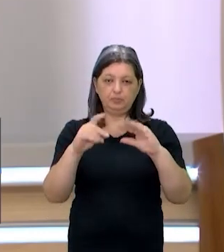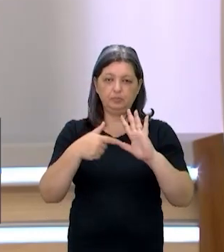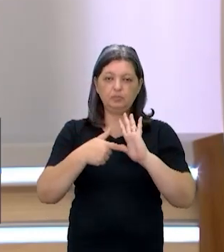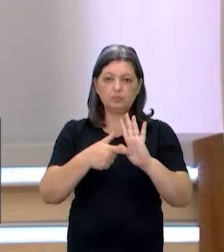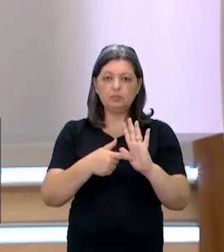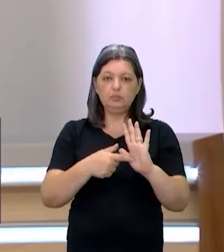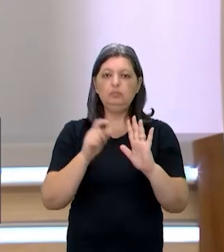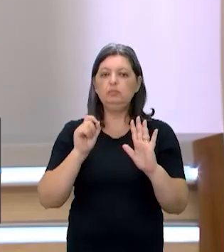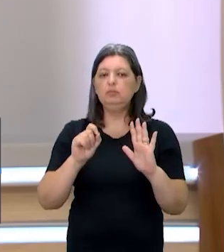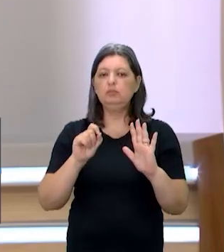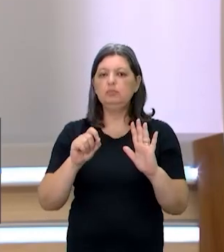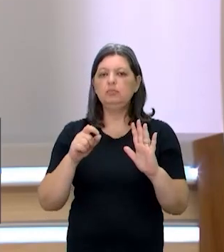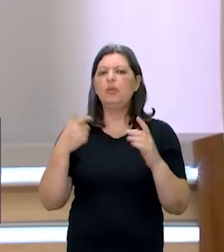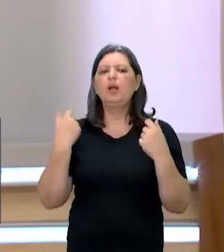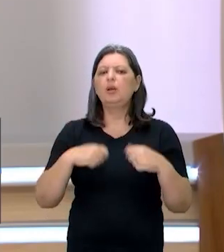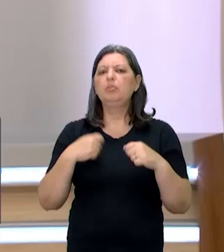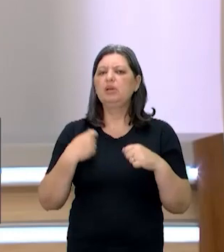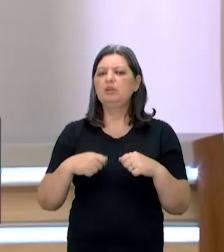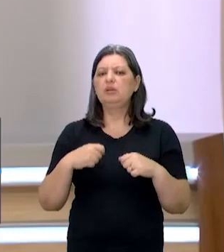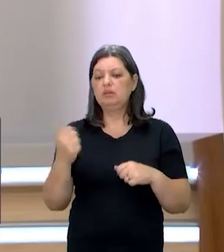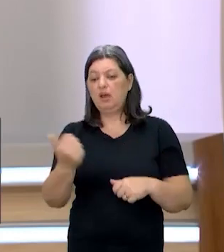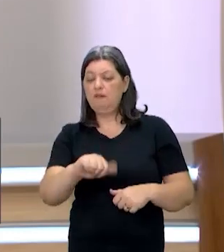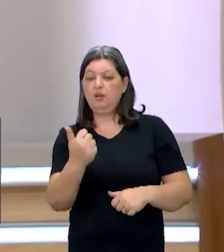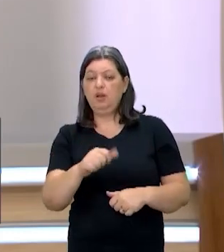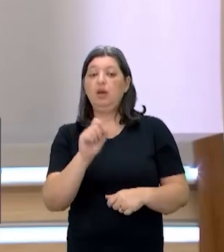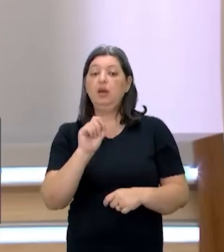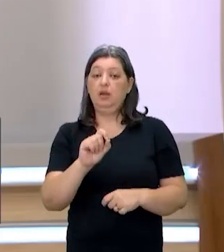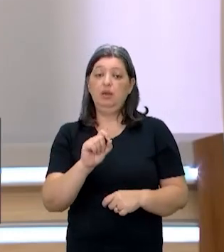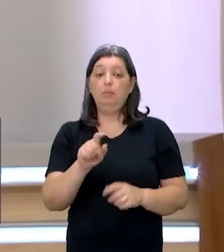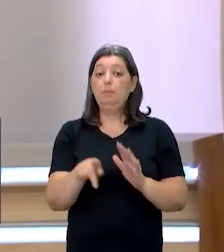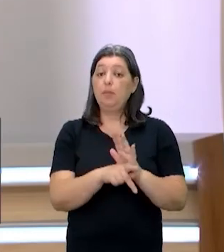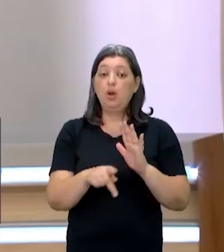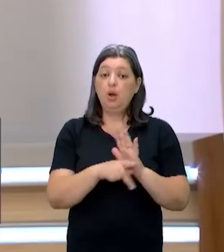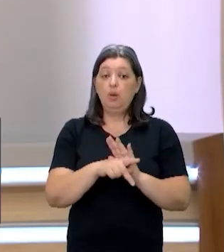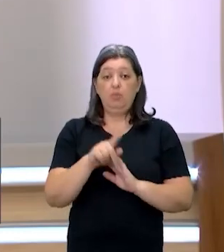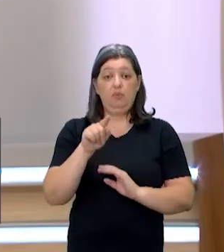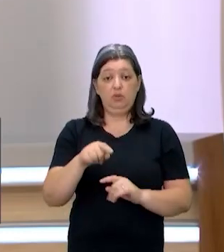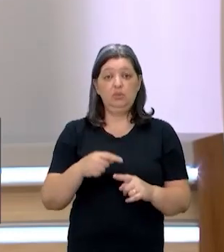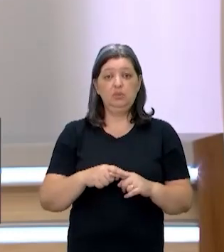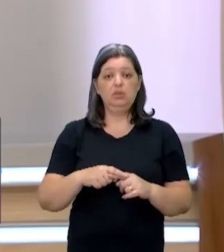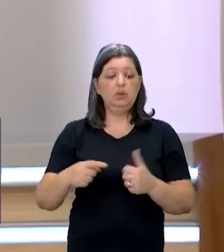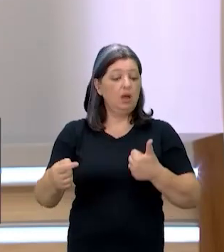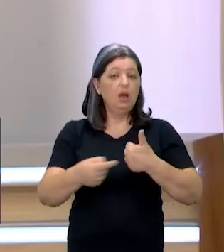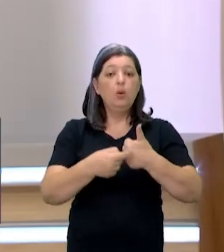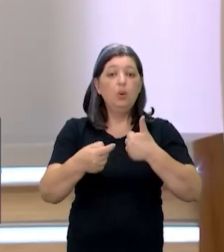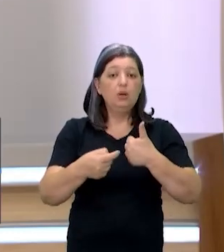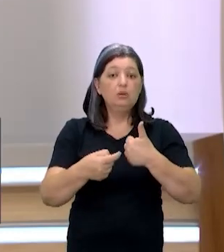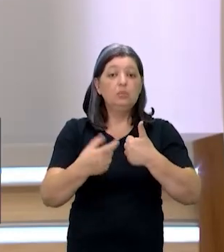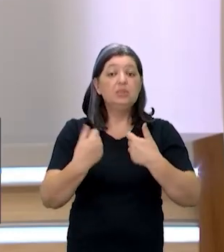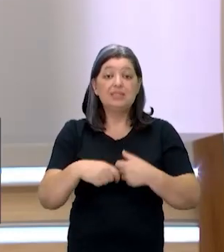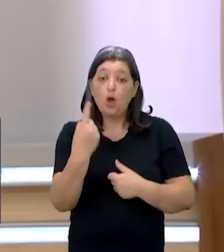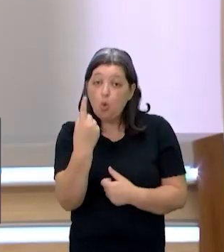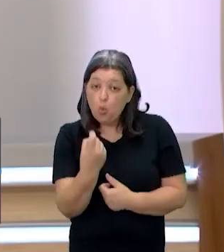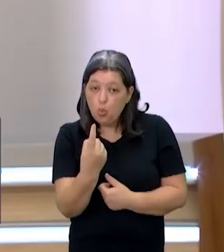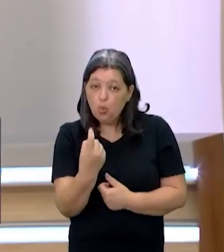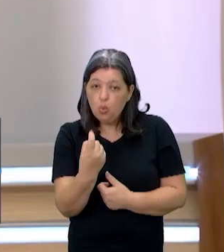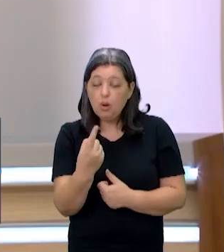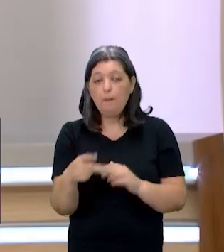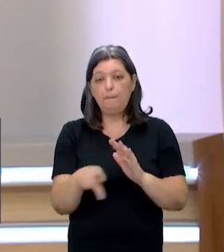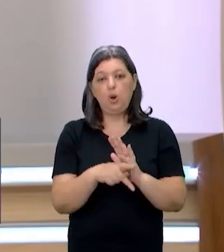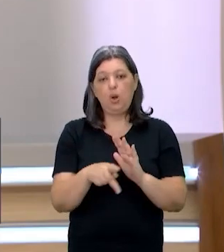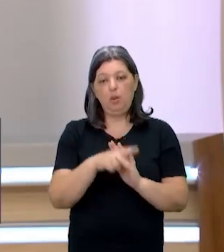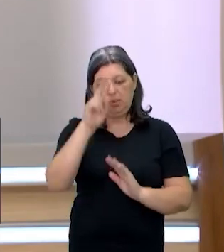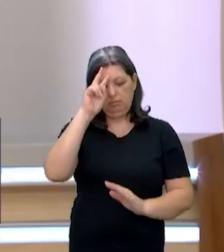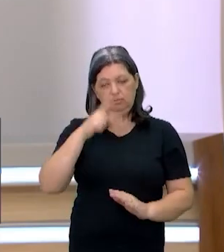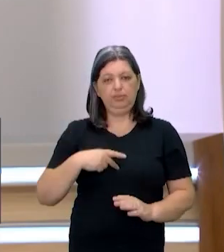coisa, quem precisa validar isso? É você. Então, de quantos likes você precisa? De um, do seu like.